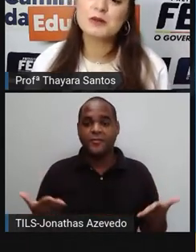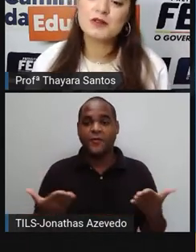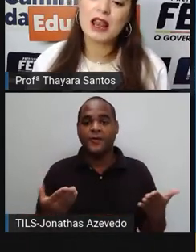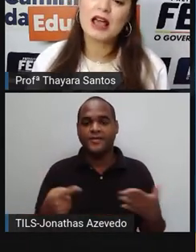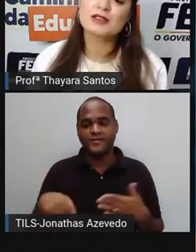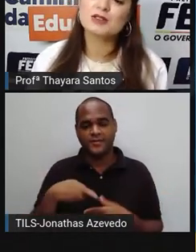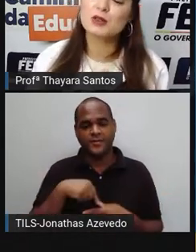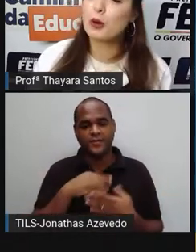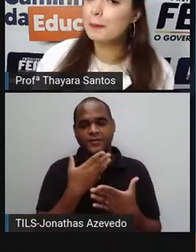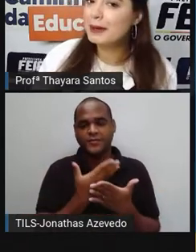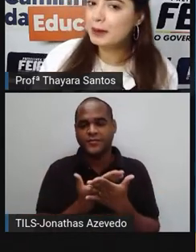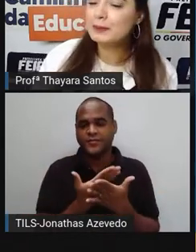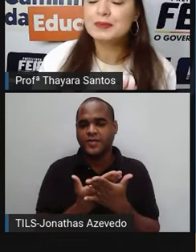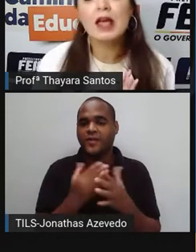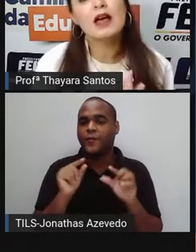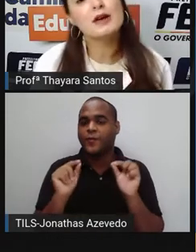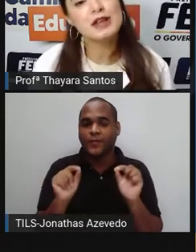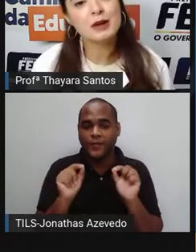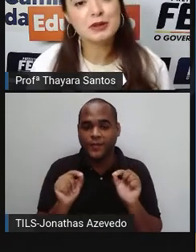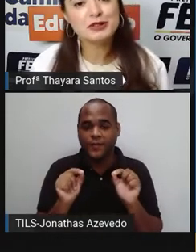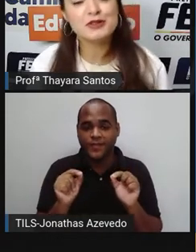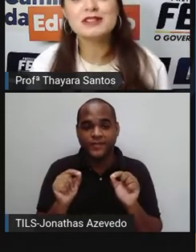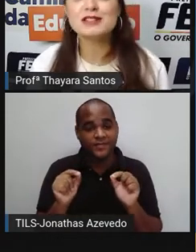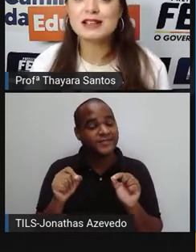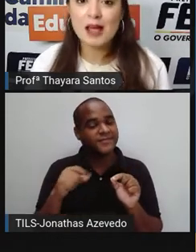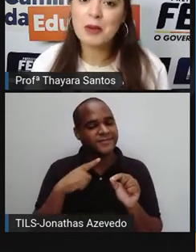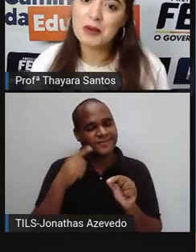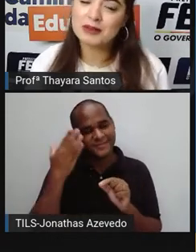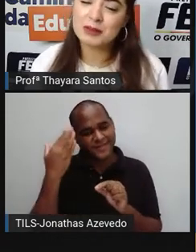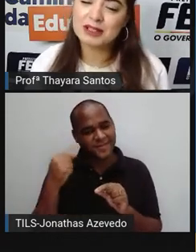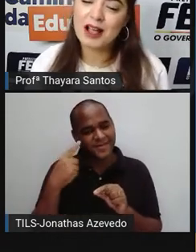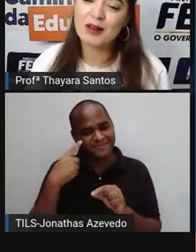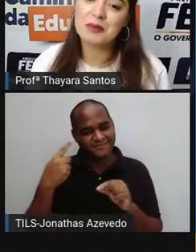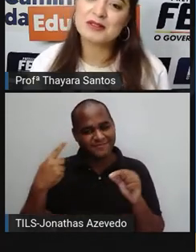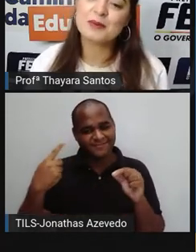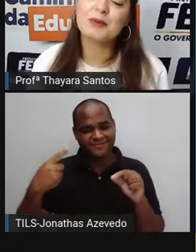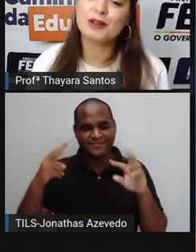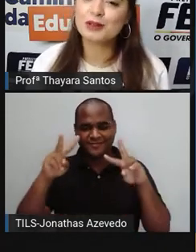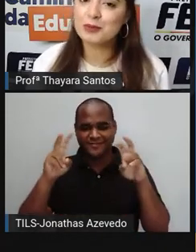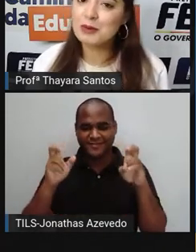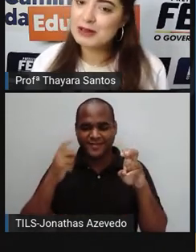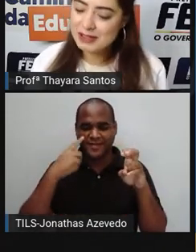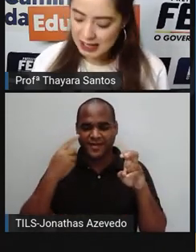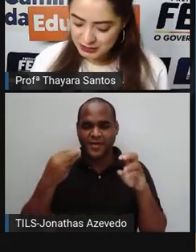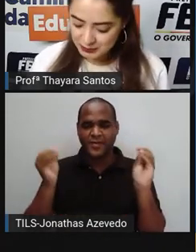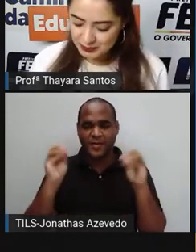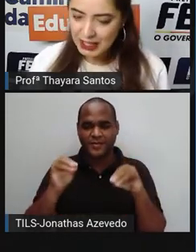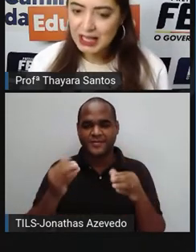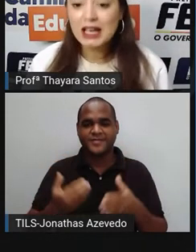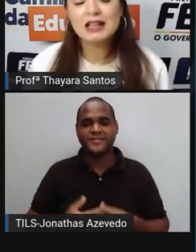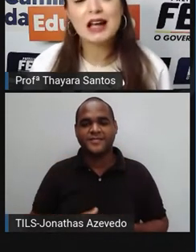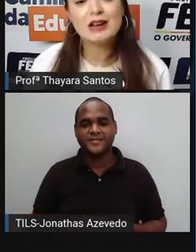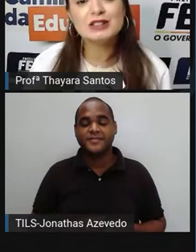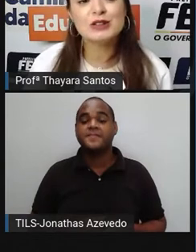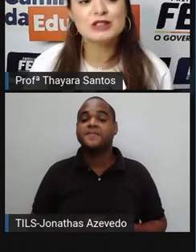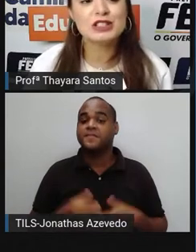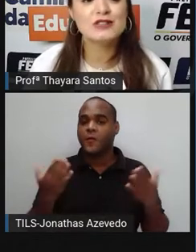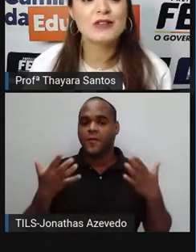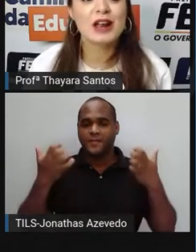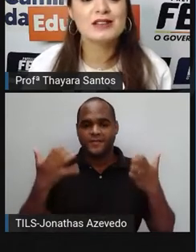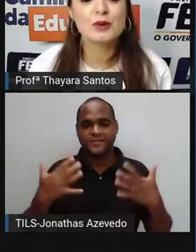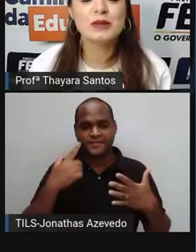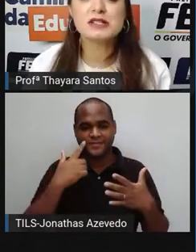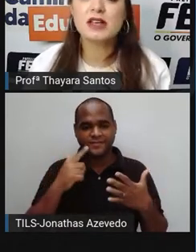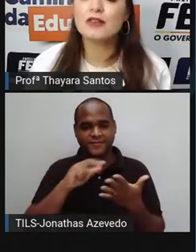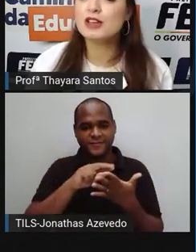nós vamos falar sobre Eu sei que motive vocês já sabem qual é o tema da aula porque eu sempre volta no primeiro slide e na aula de